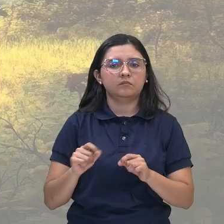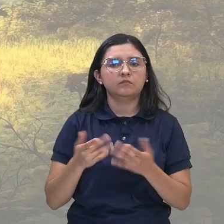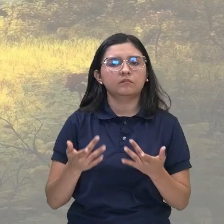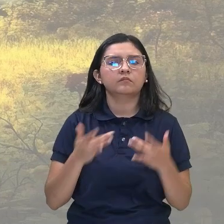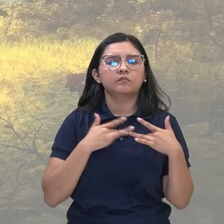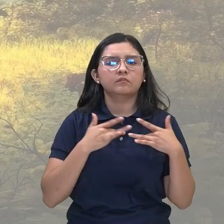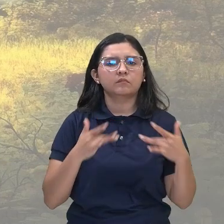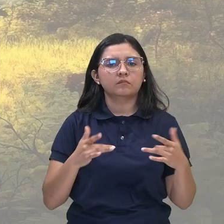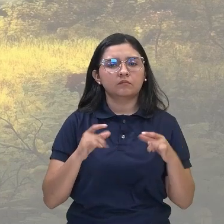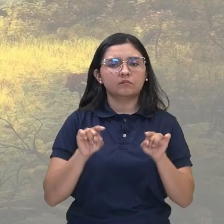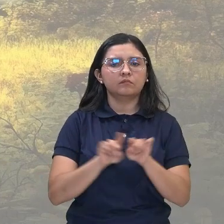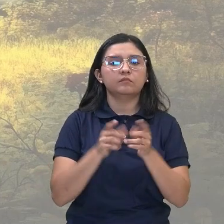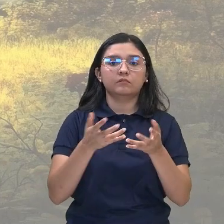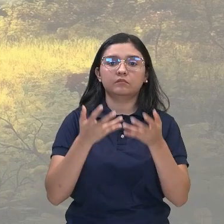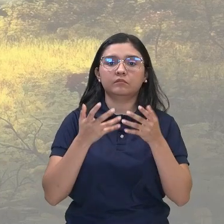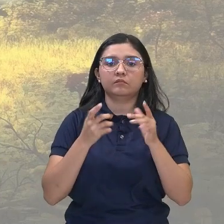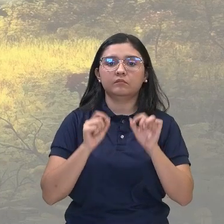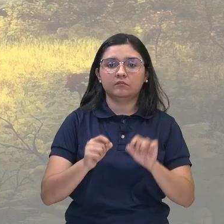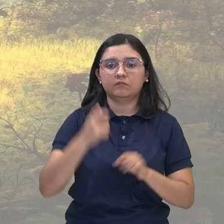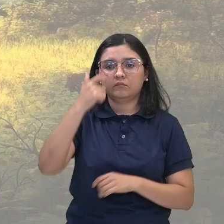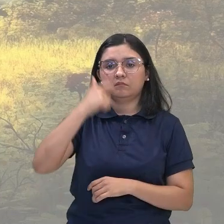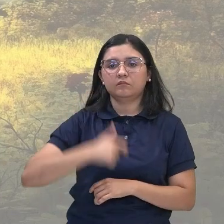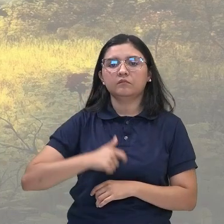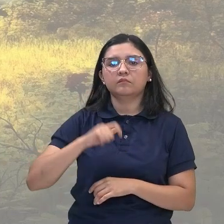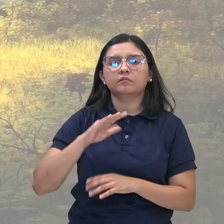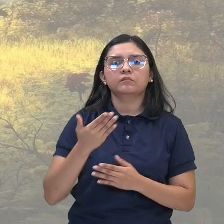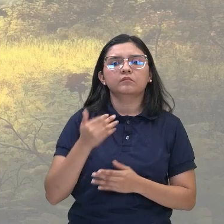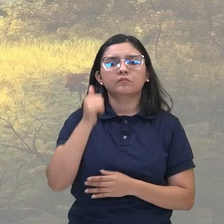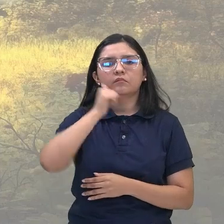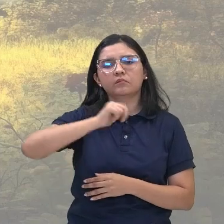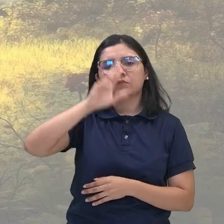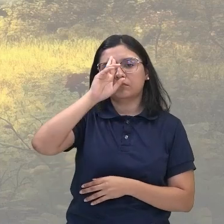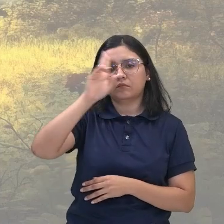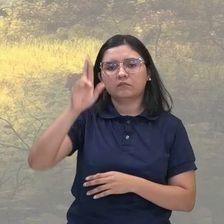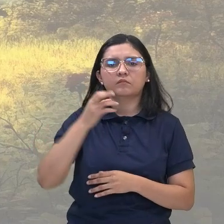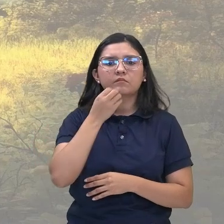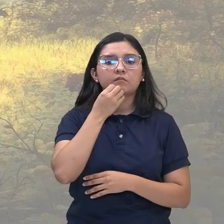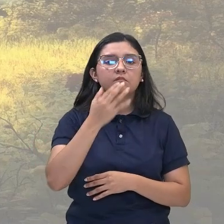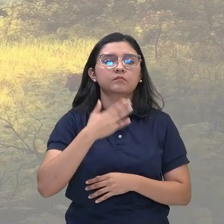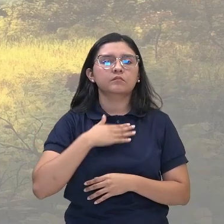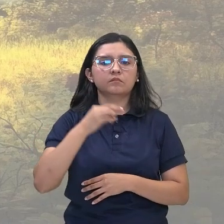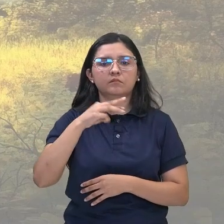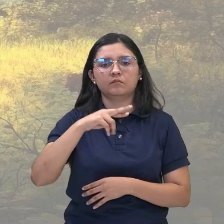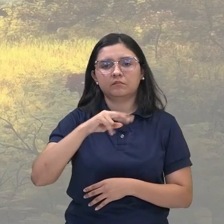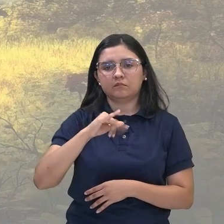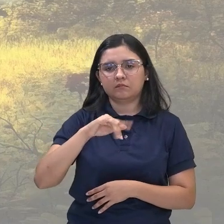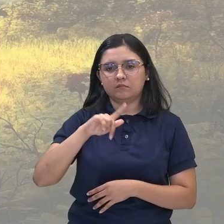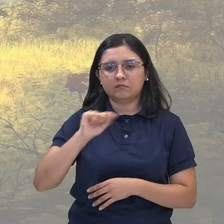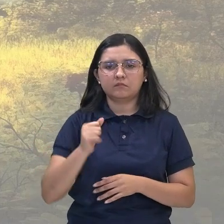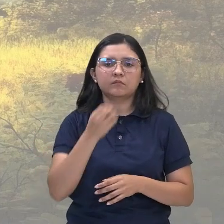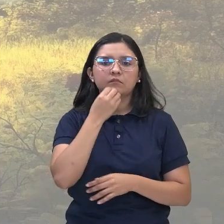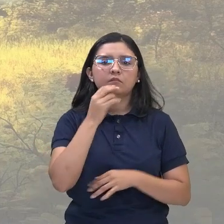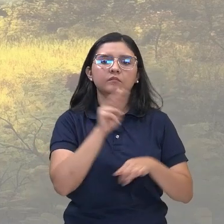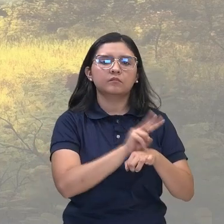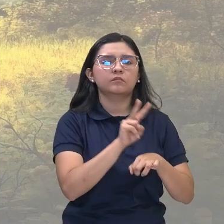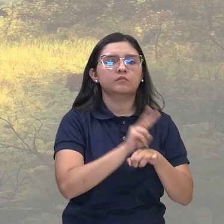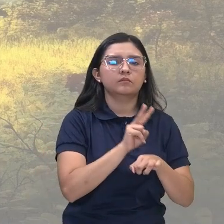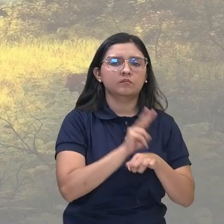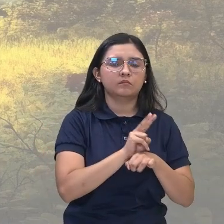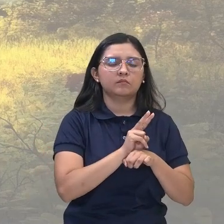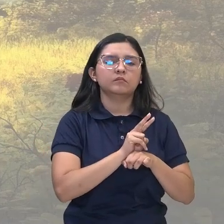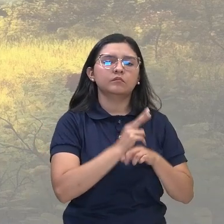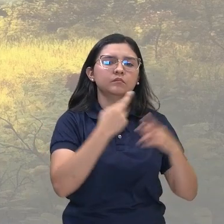que queres do que tenho ser senhora? É bom, minha Marília, é bom ser dono de um rebanho que